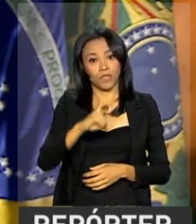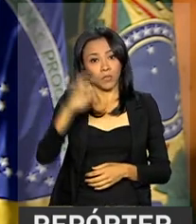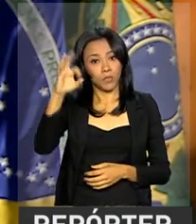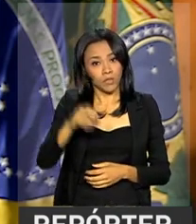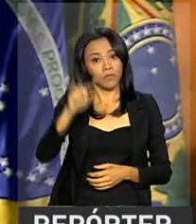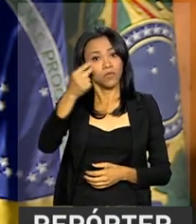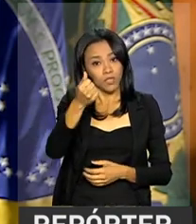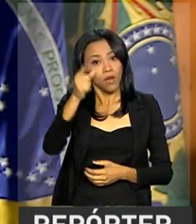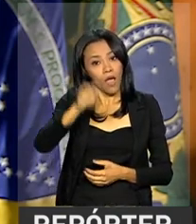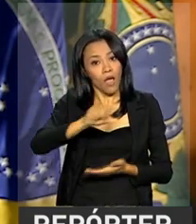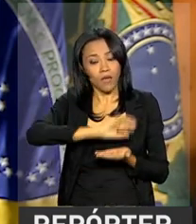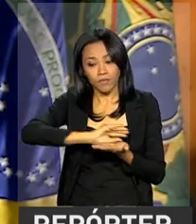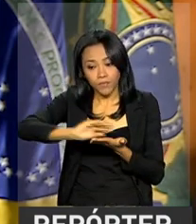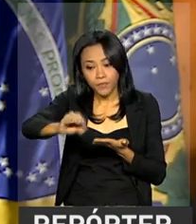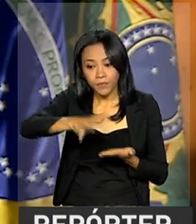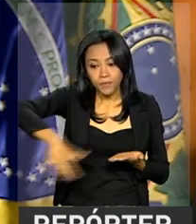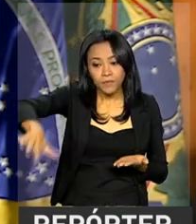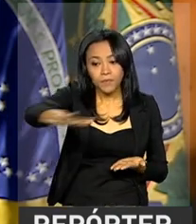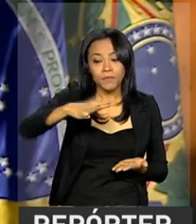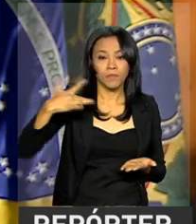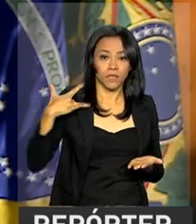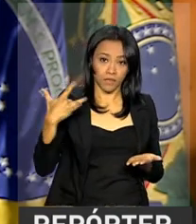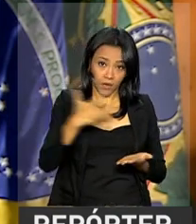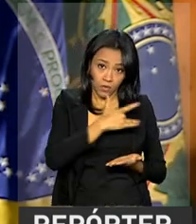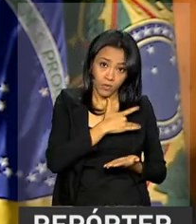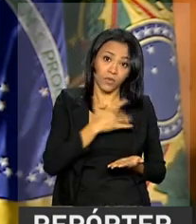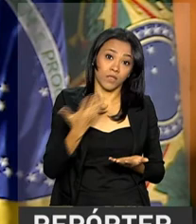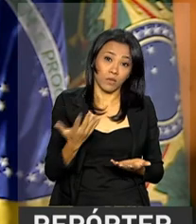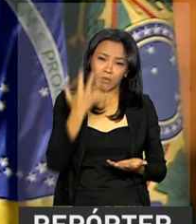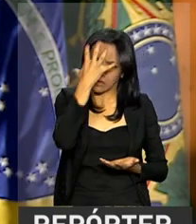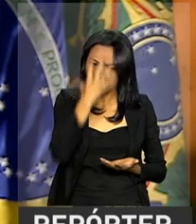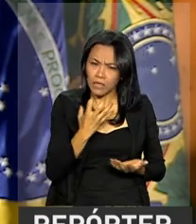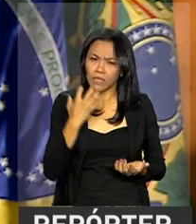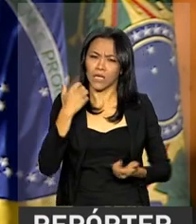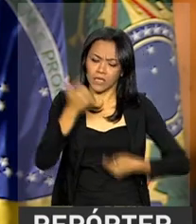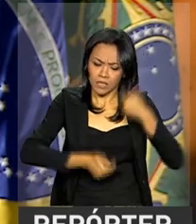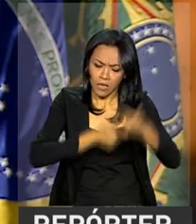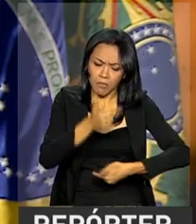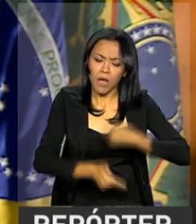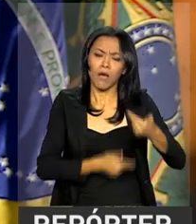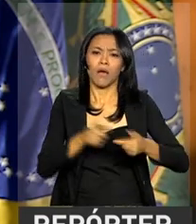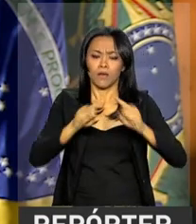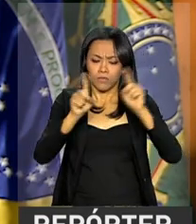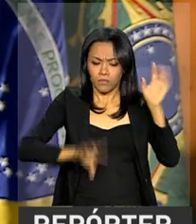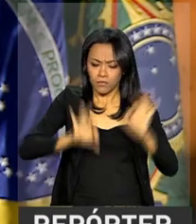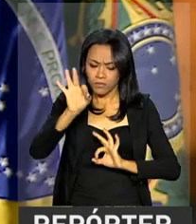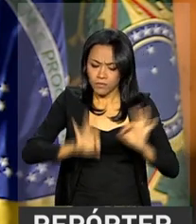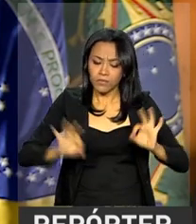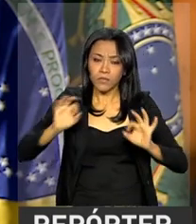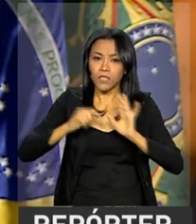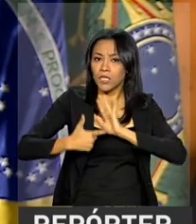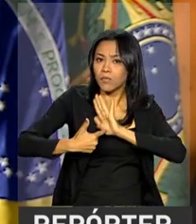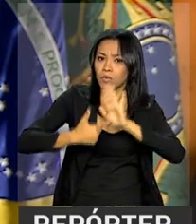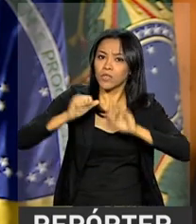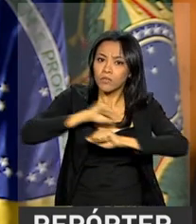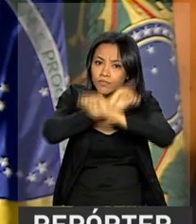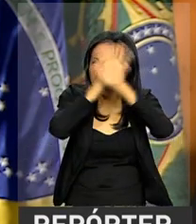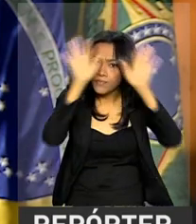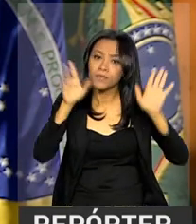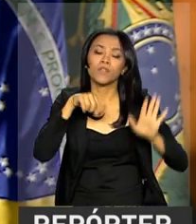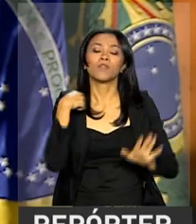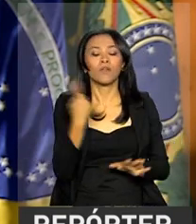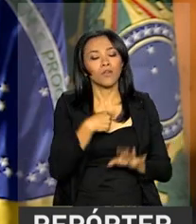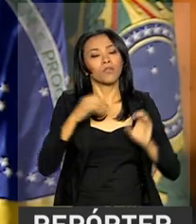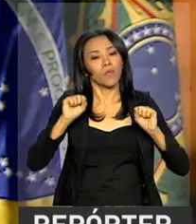saúde. Portanto, com seriedade, trabalho, planejamento e transparência, estamos recuperando